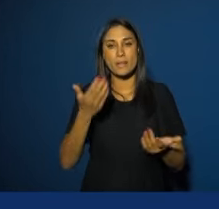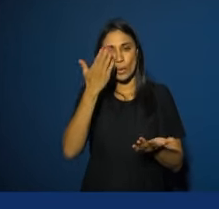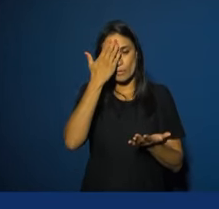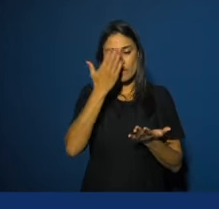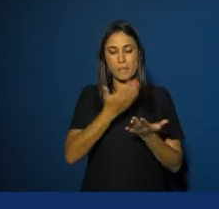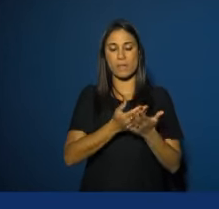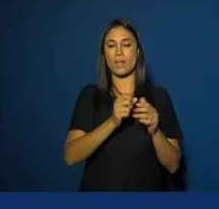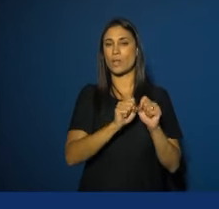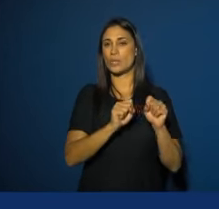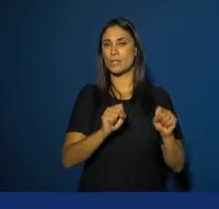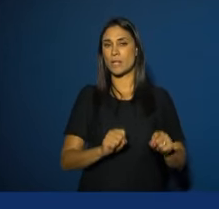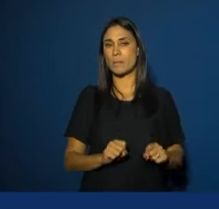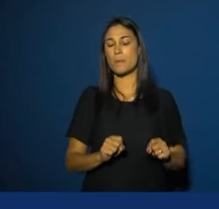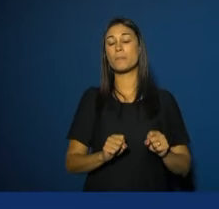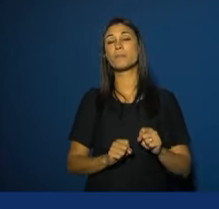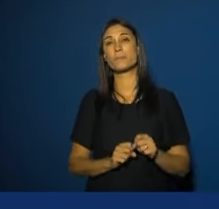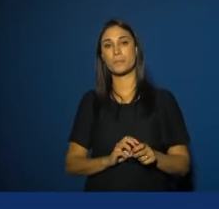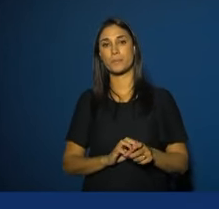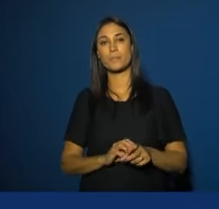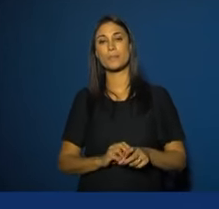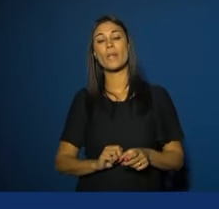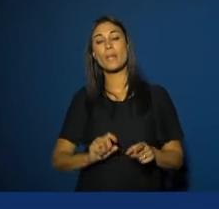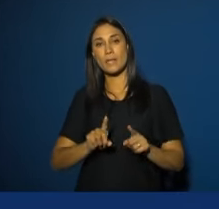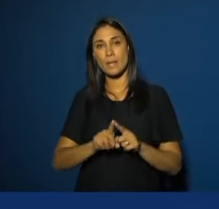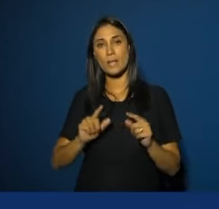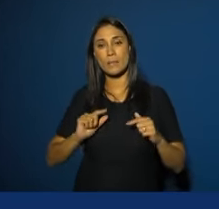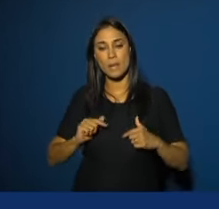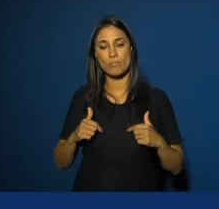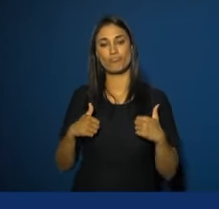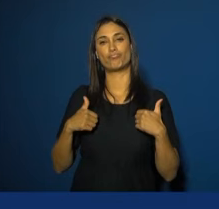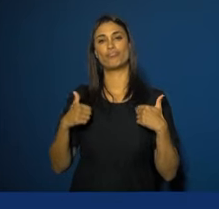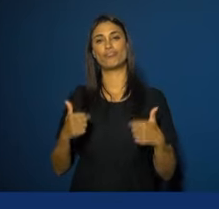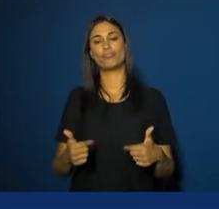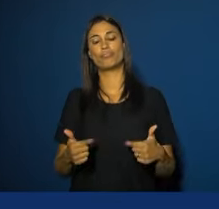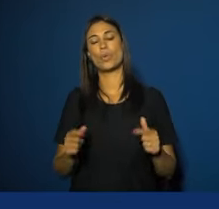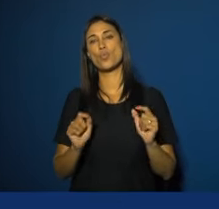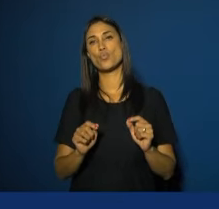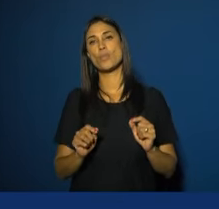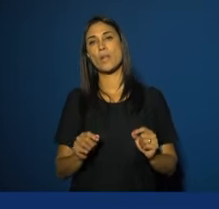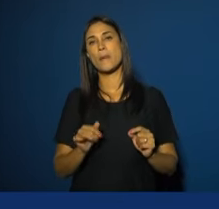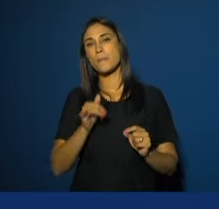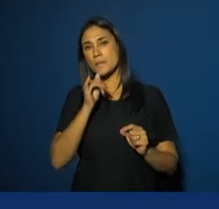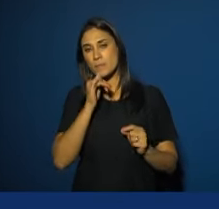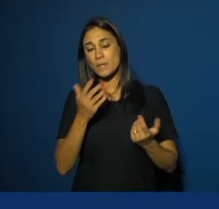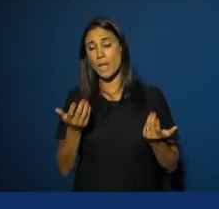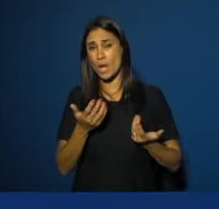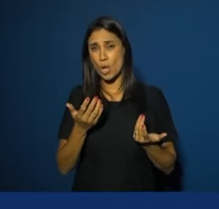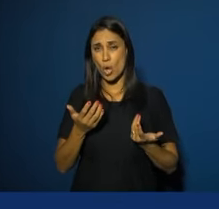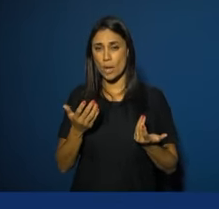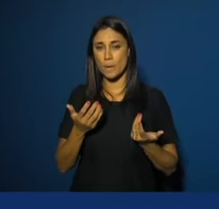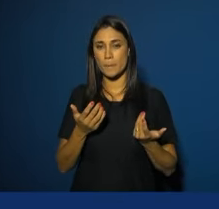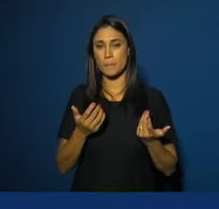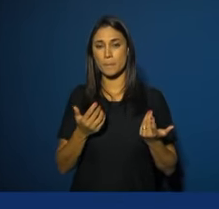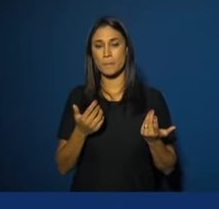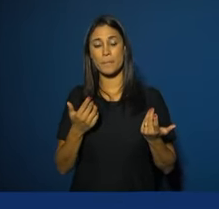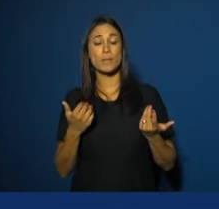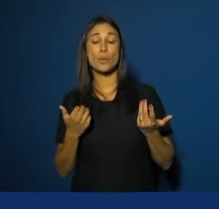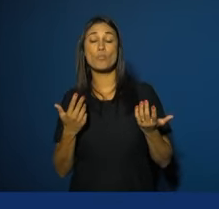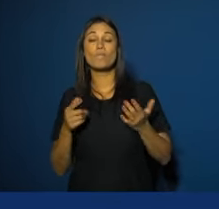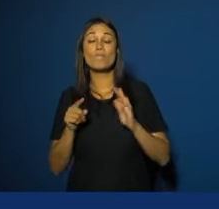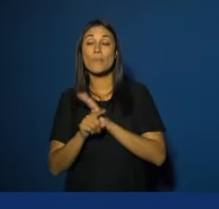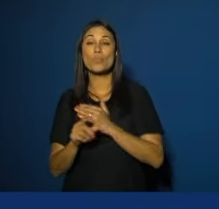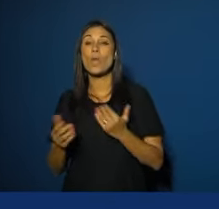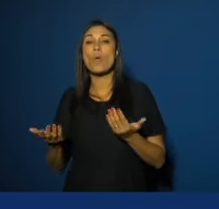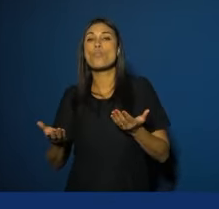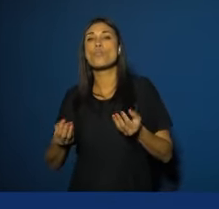sistema. E existem iniciativas que, do ponto de vista regulatório, que estão sendo tomadas nesse sentido. Então, qual é,